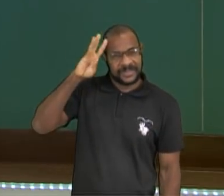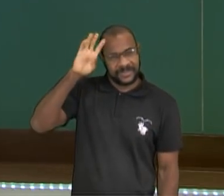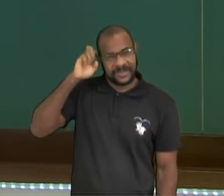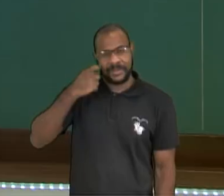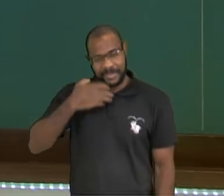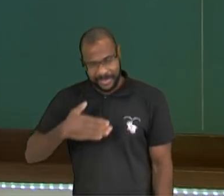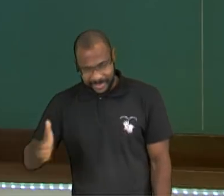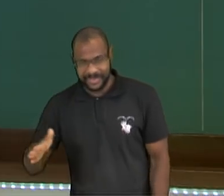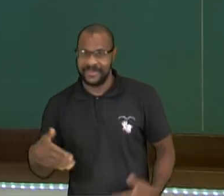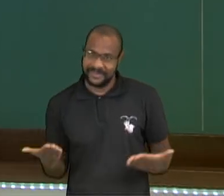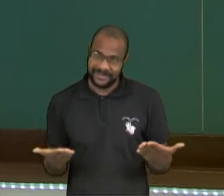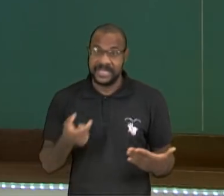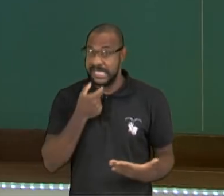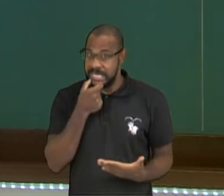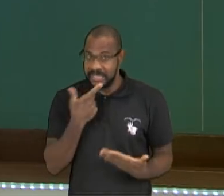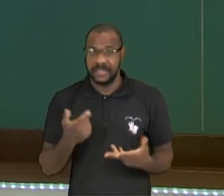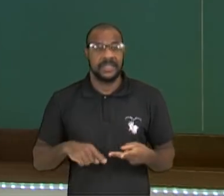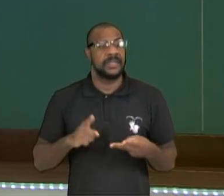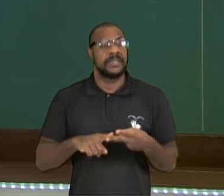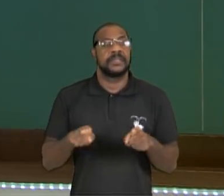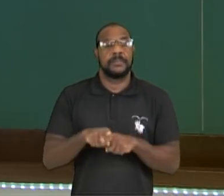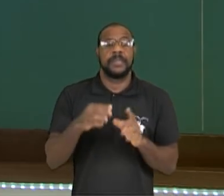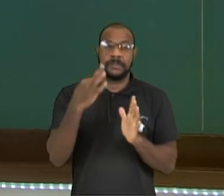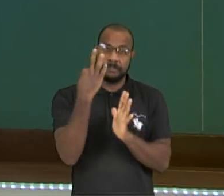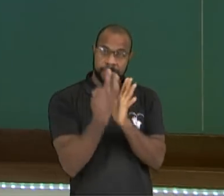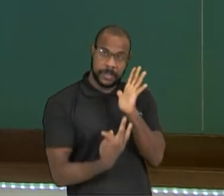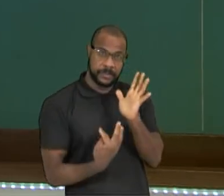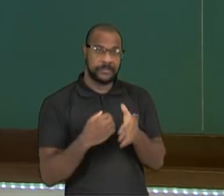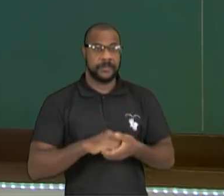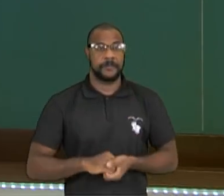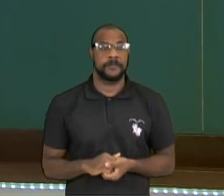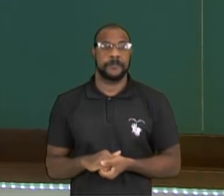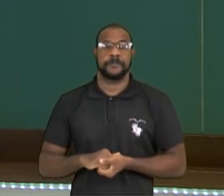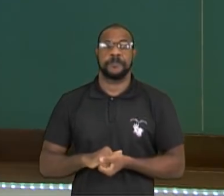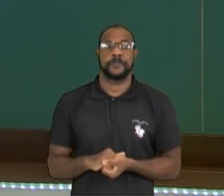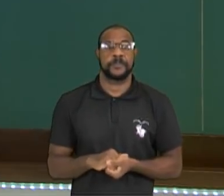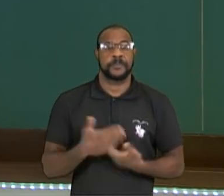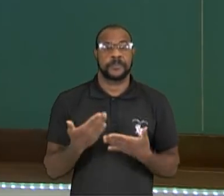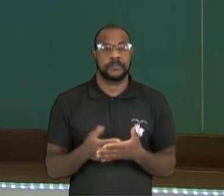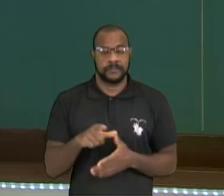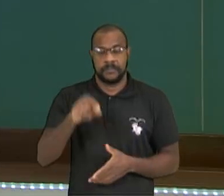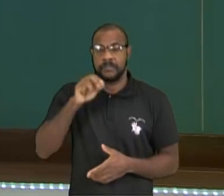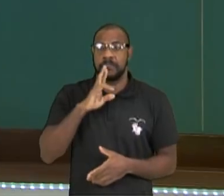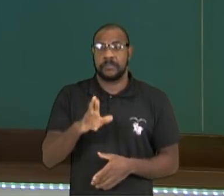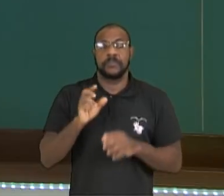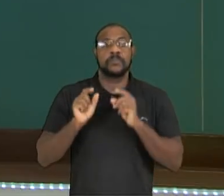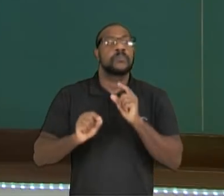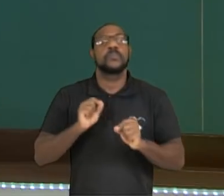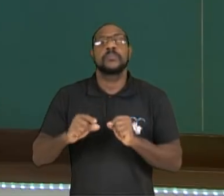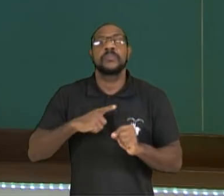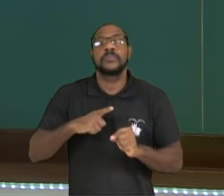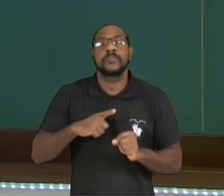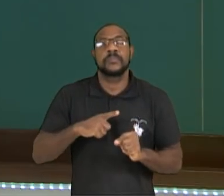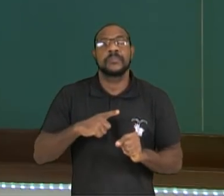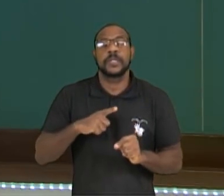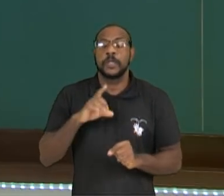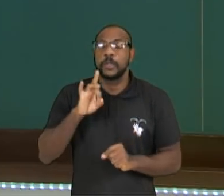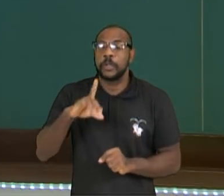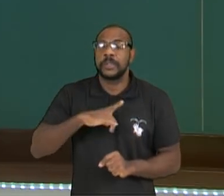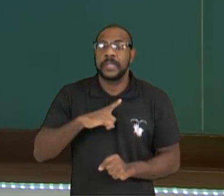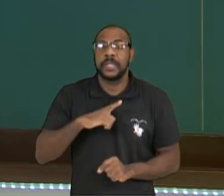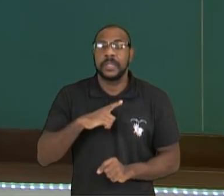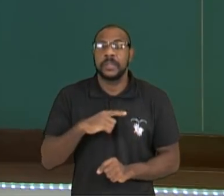precisar olhar no caderno? E sobre os textos. Então, let's go. Assinale a alternativa que possui